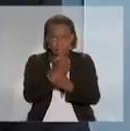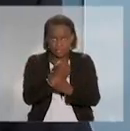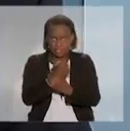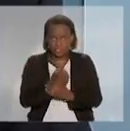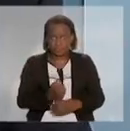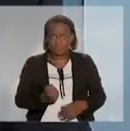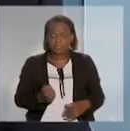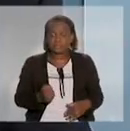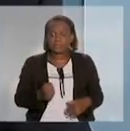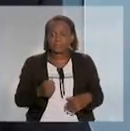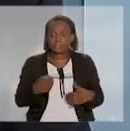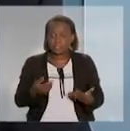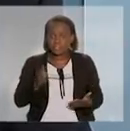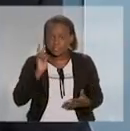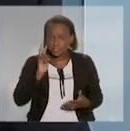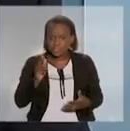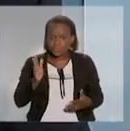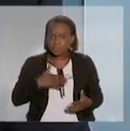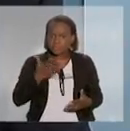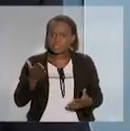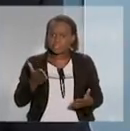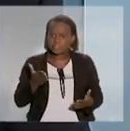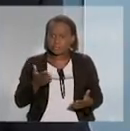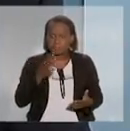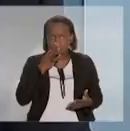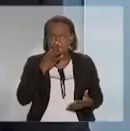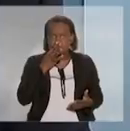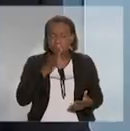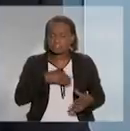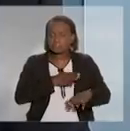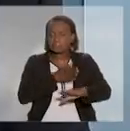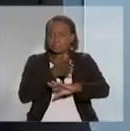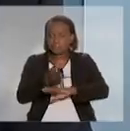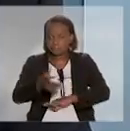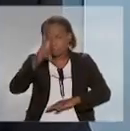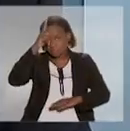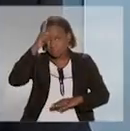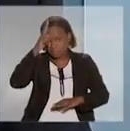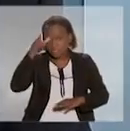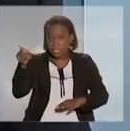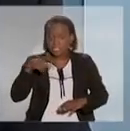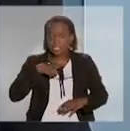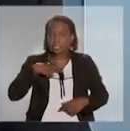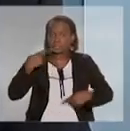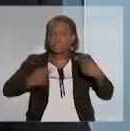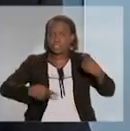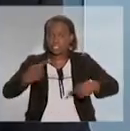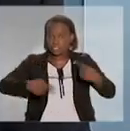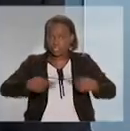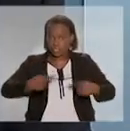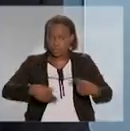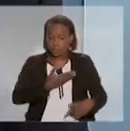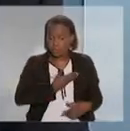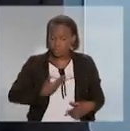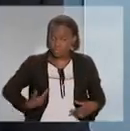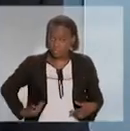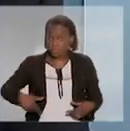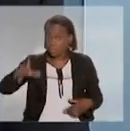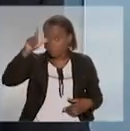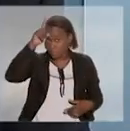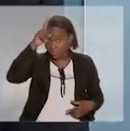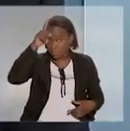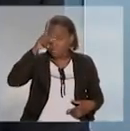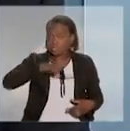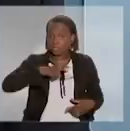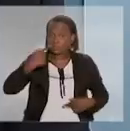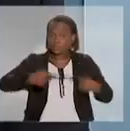sustentabilidade. E eu fiquei muito surpreso que quando eu cheguei lá, eles falaram que eles têm uma política já, o governo